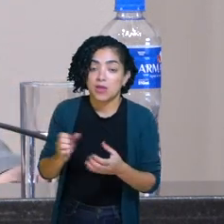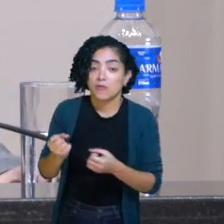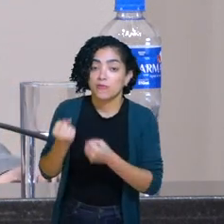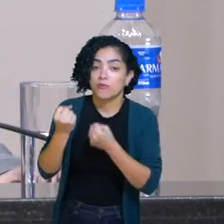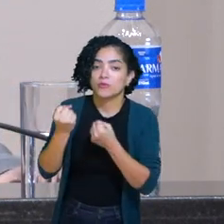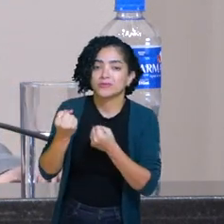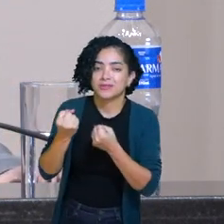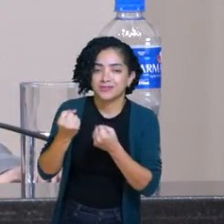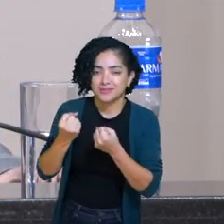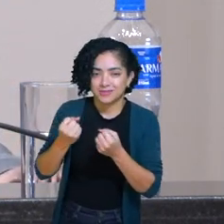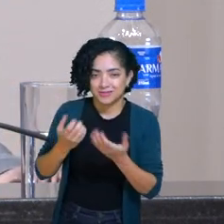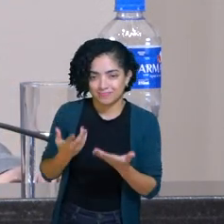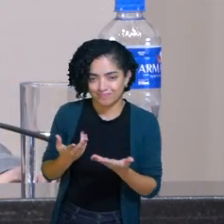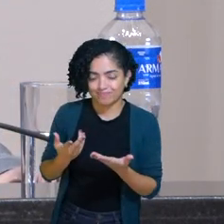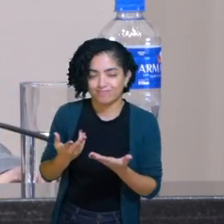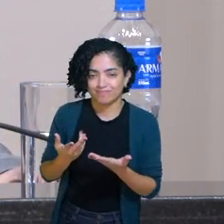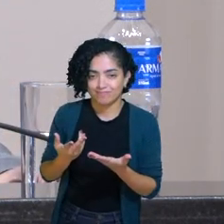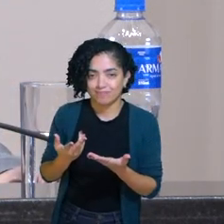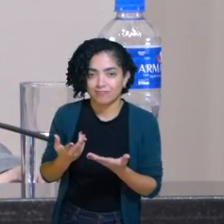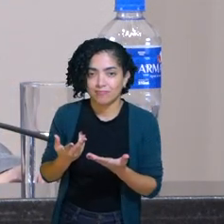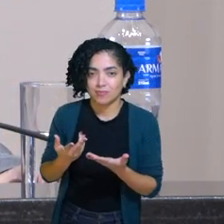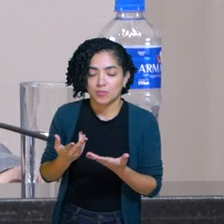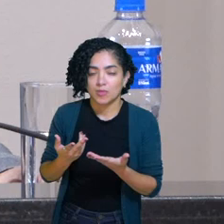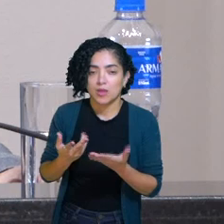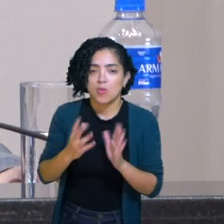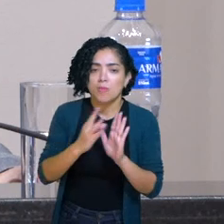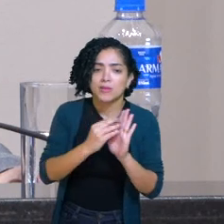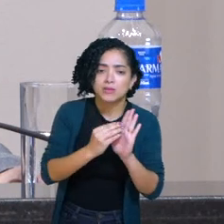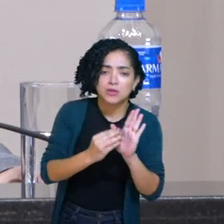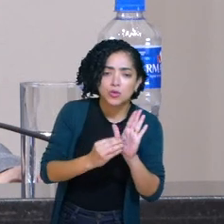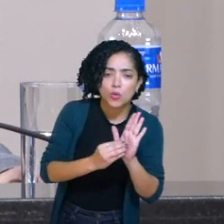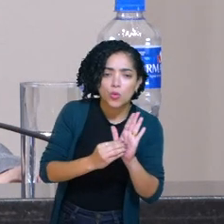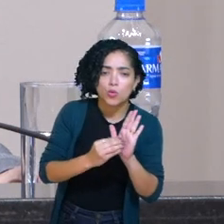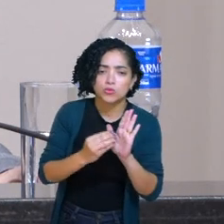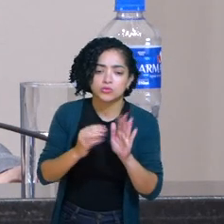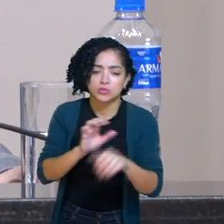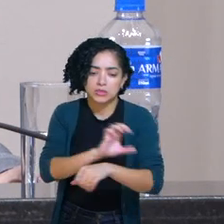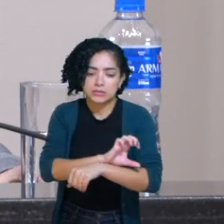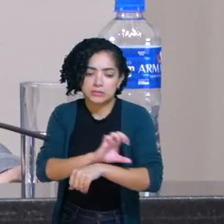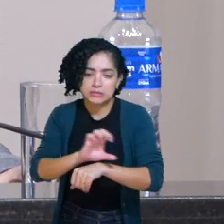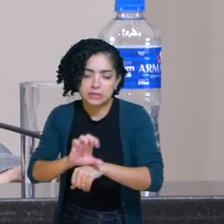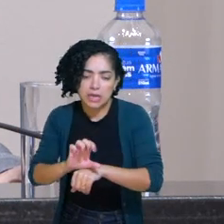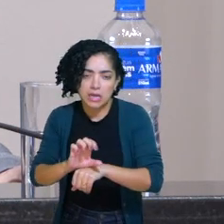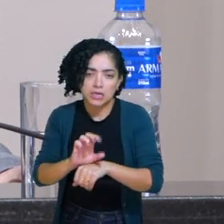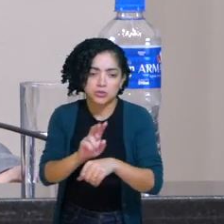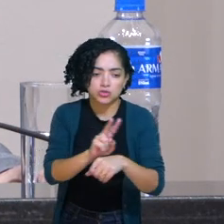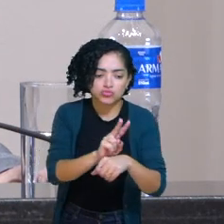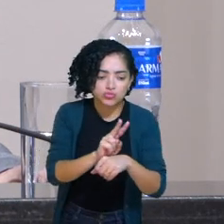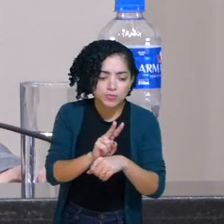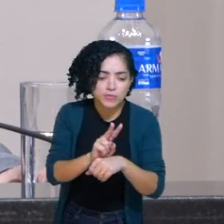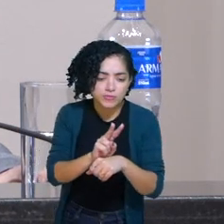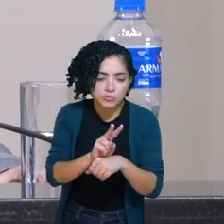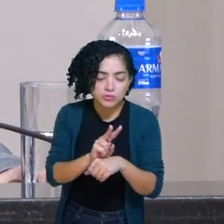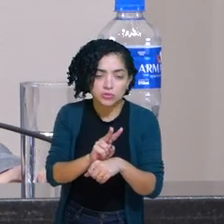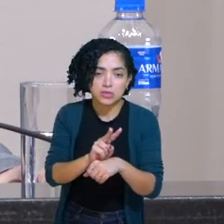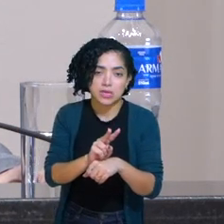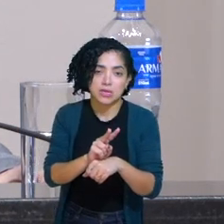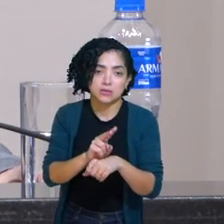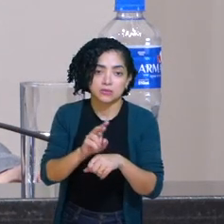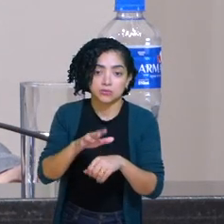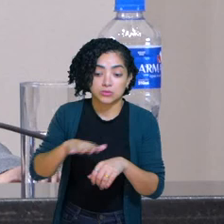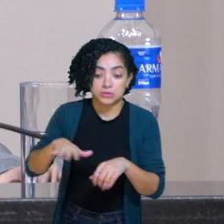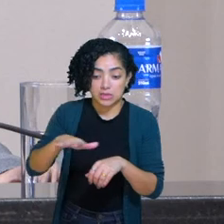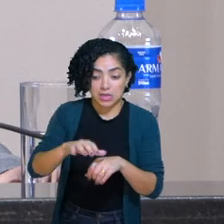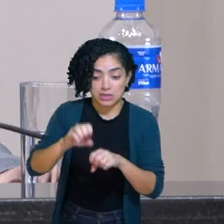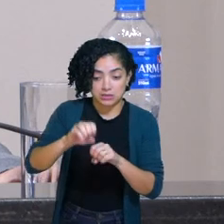ressignificar a dimensão teórico metodológica dos estágios supervisionados das licenciaturas Nós temos